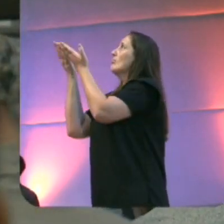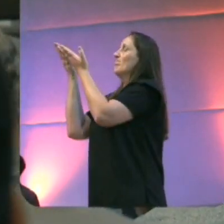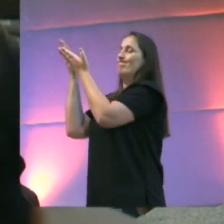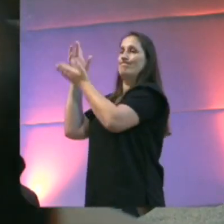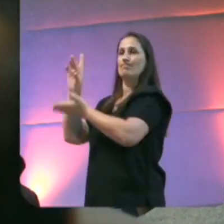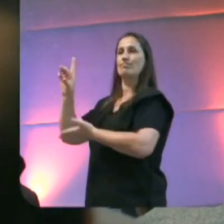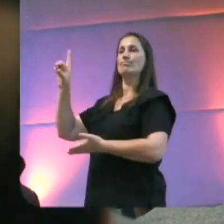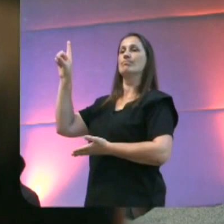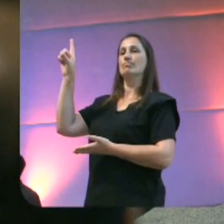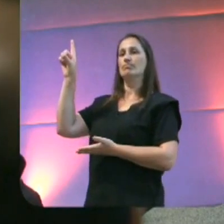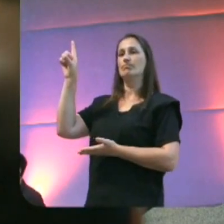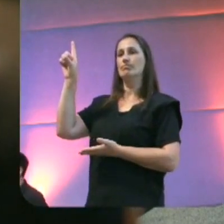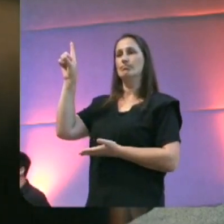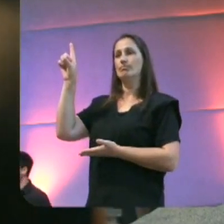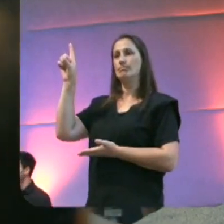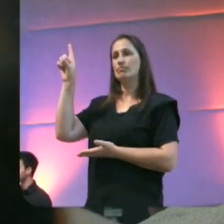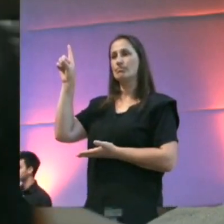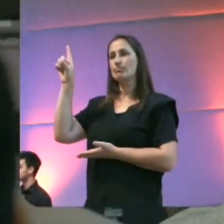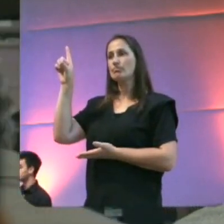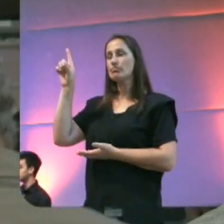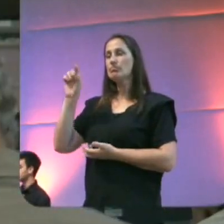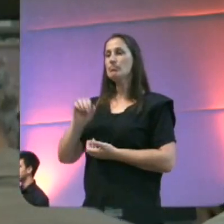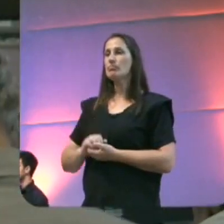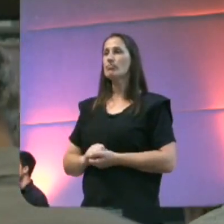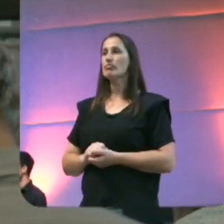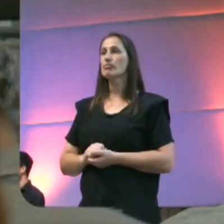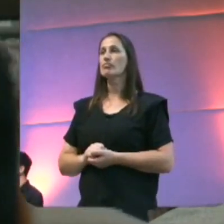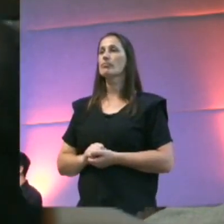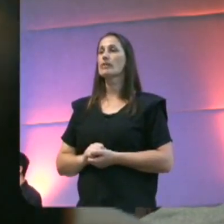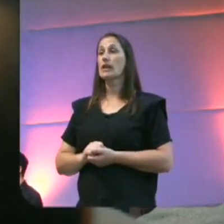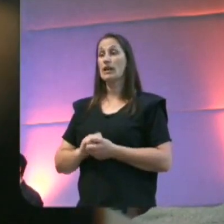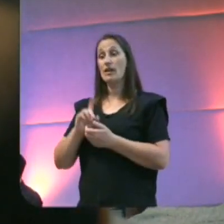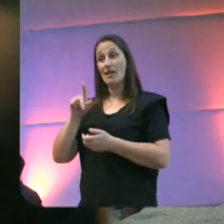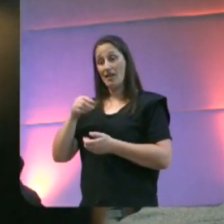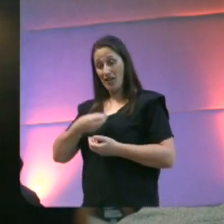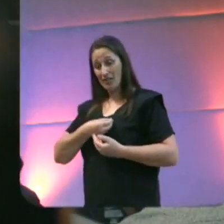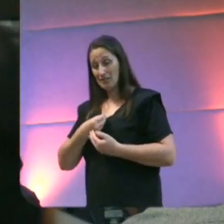estou colocando no altar. É entrega.